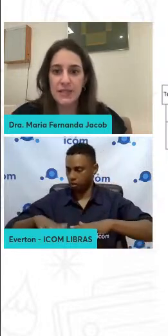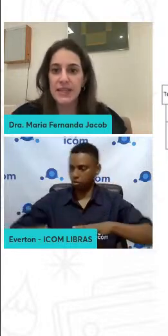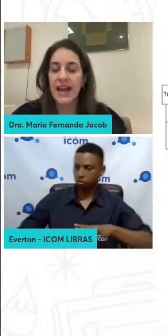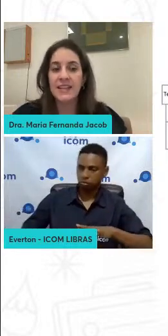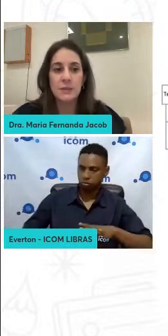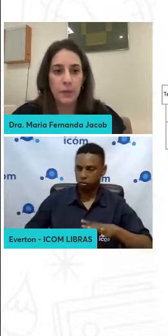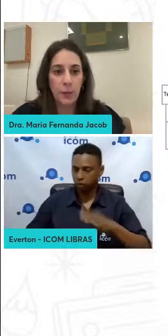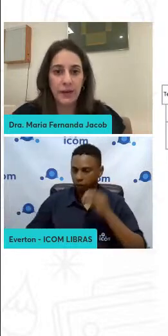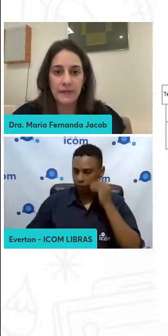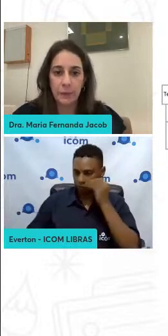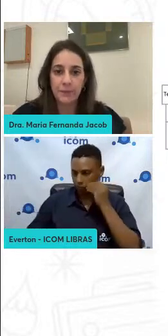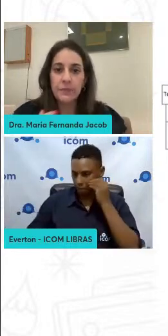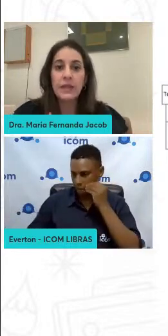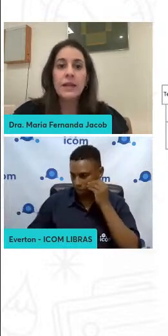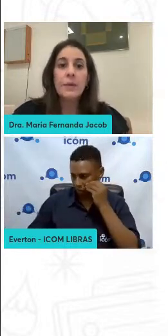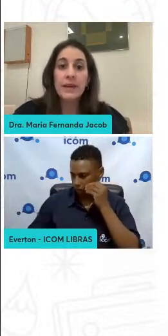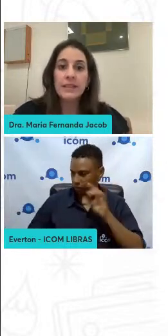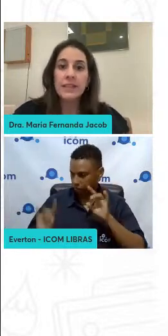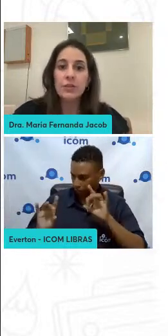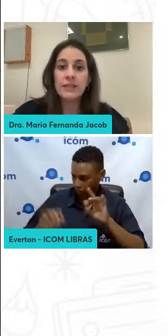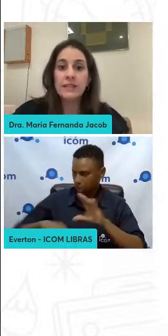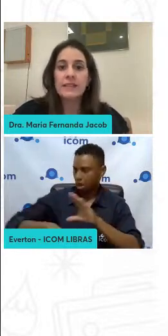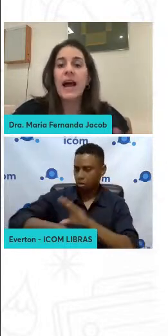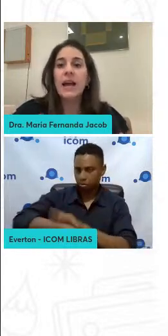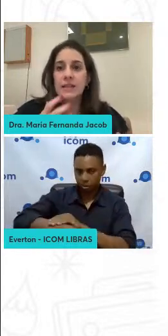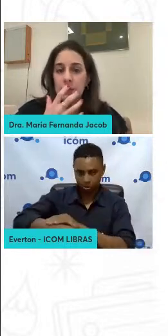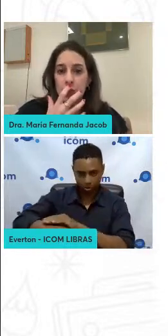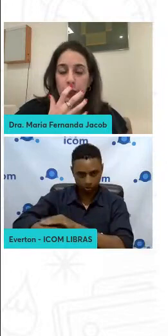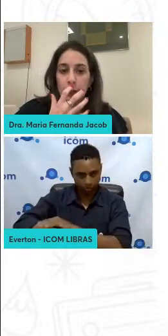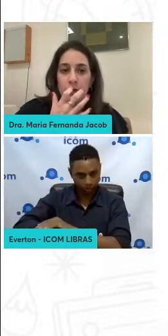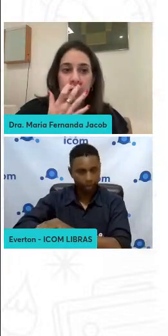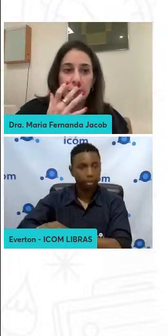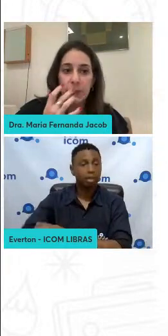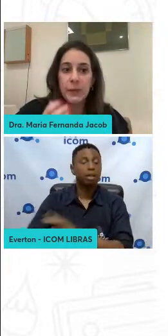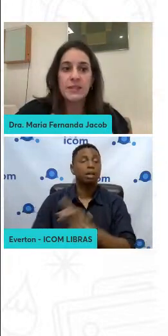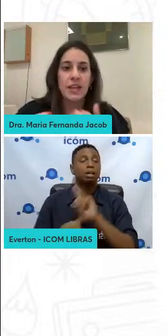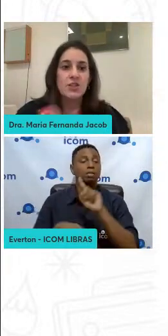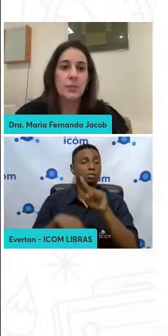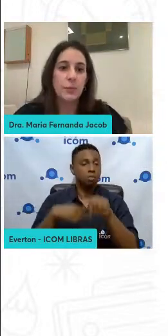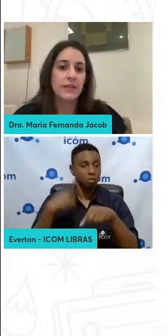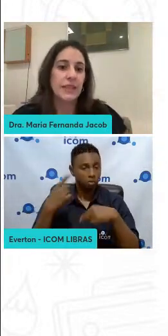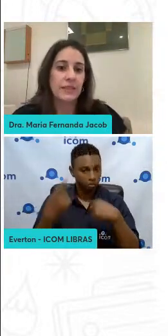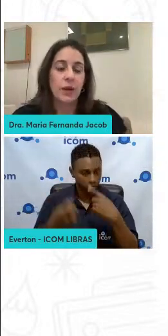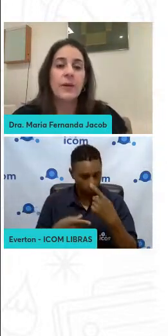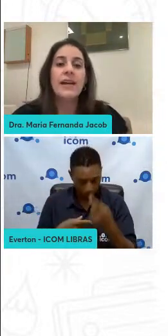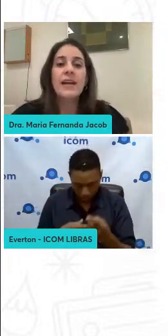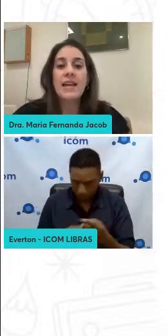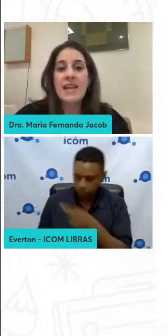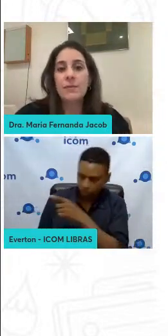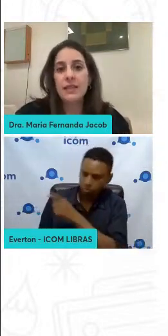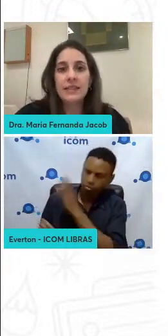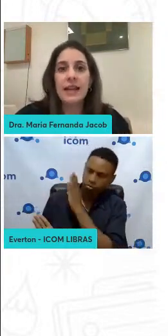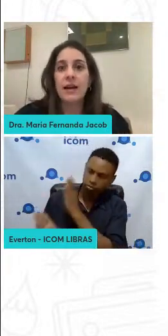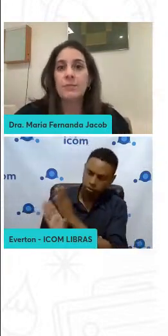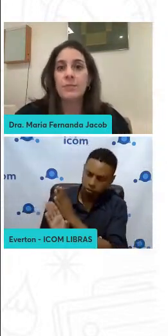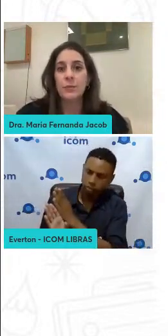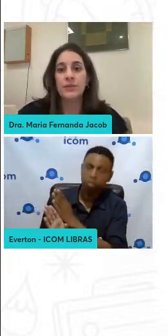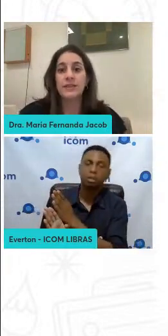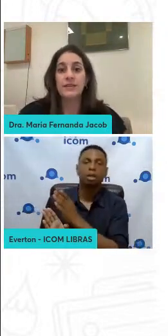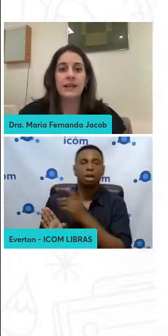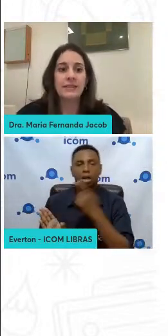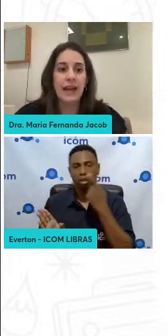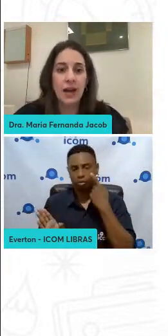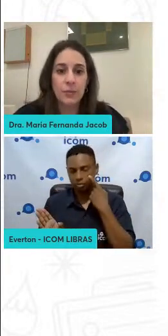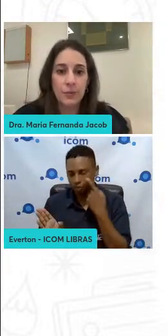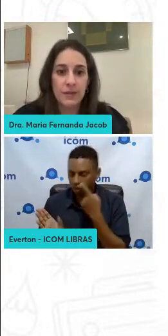testes especiais, palpação. Para daí eu traçar esse diagnóstico no meu paciente, para eu poder, então, reabilitar, para eu